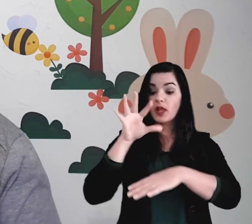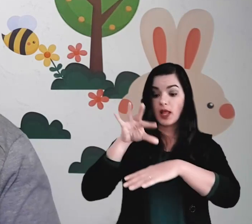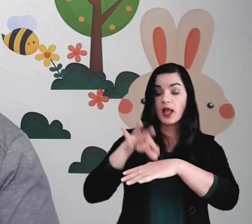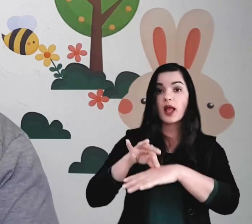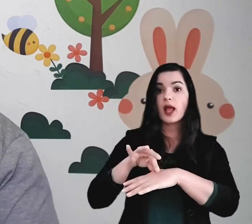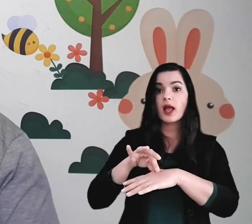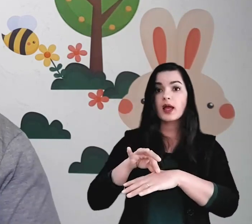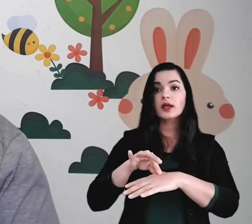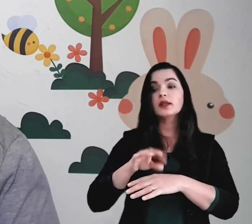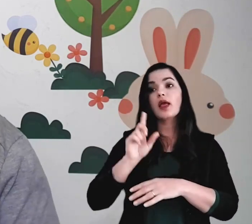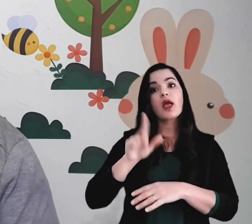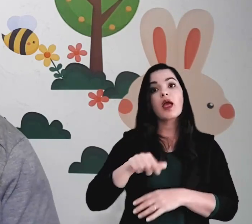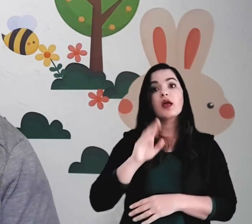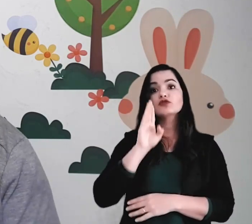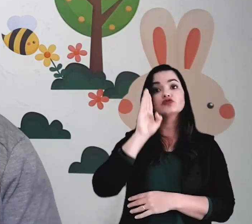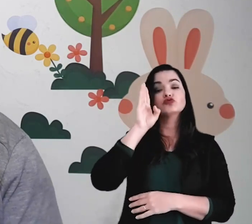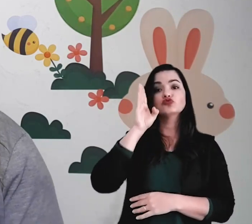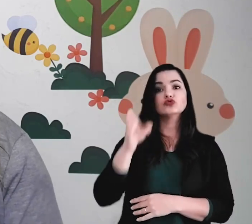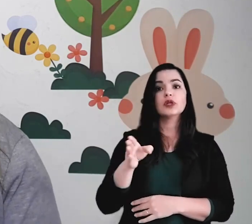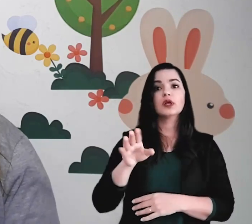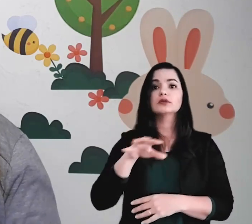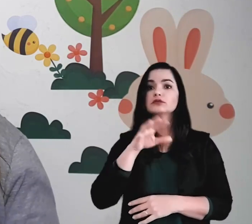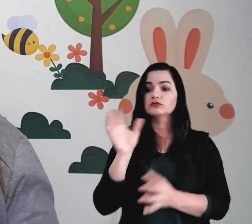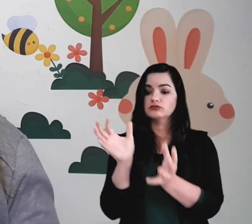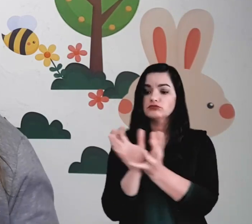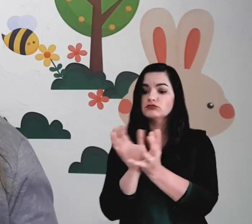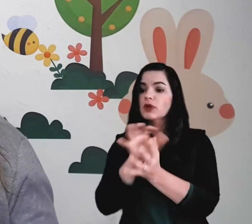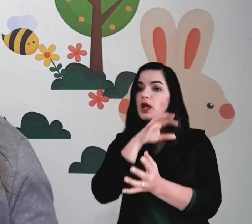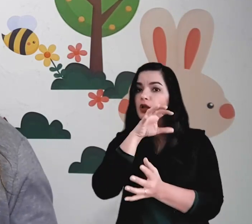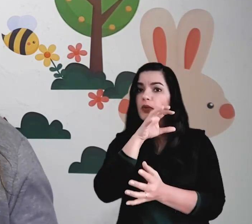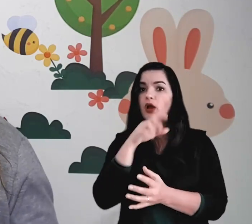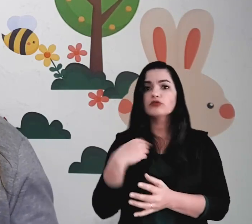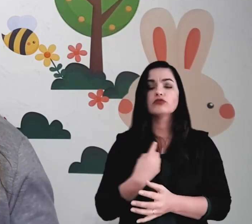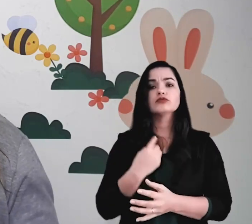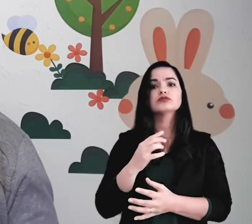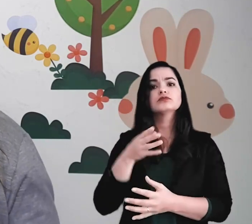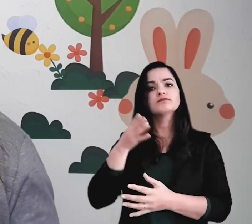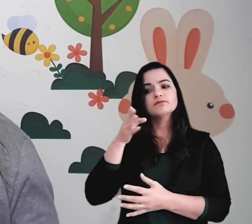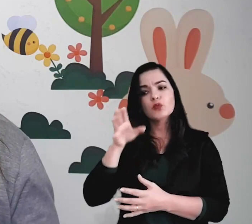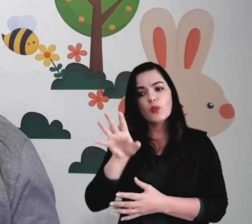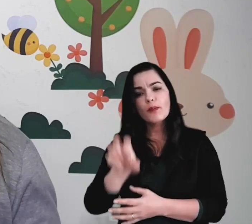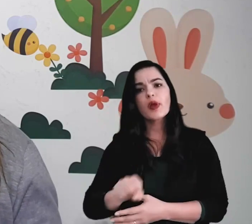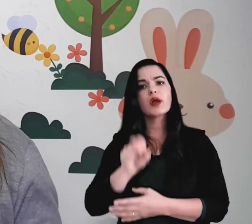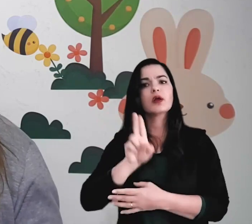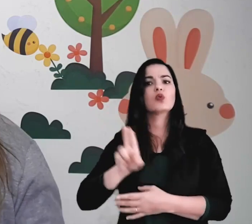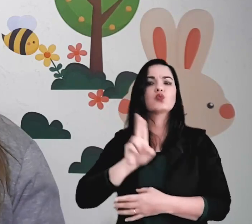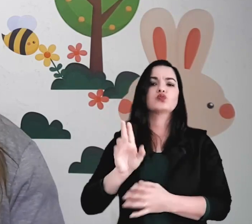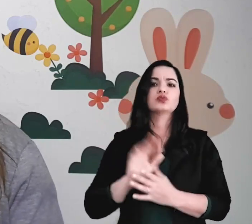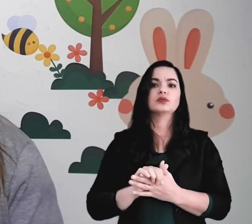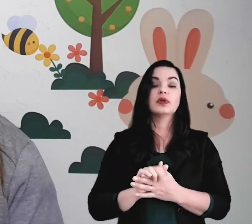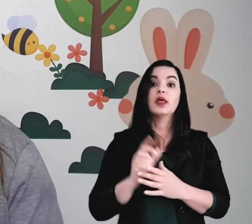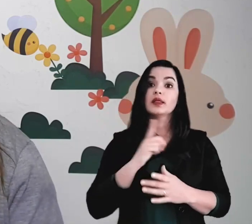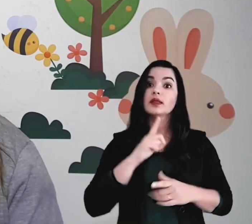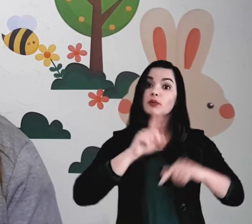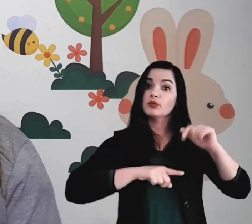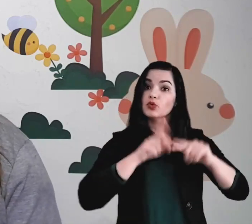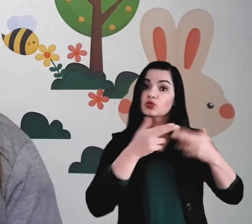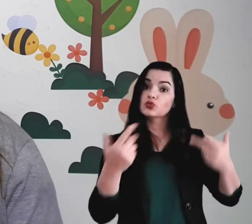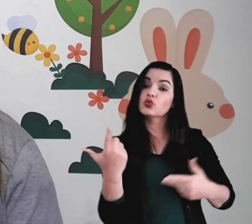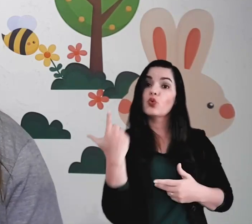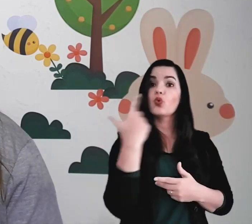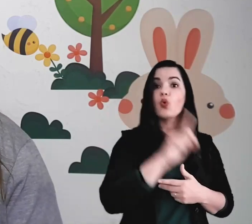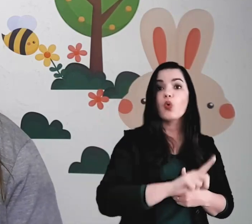que é de origem animal. Mas existem alguns produtos de uso indireto, também chamados